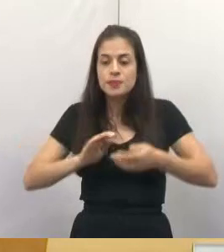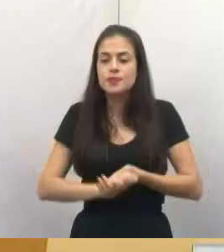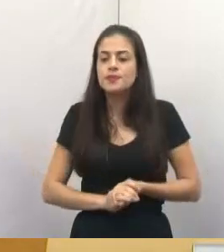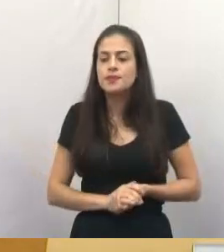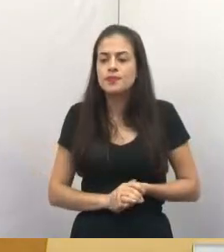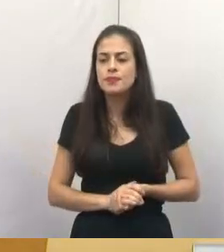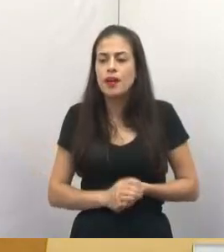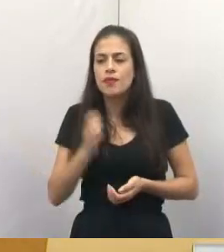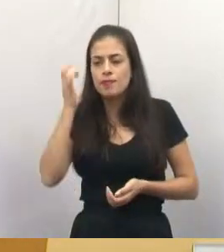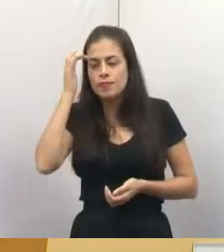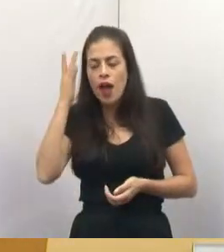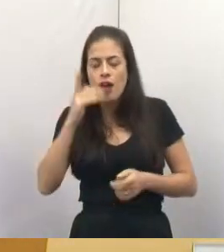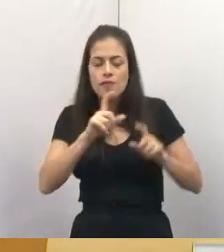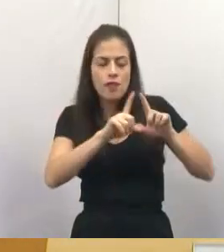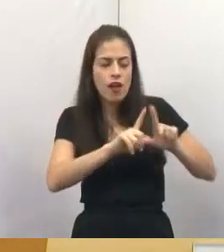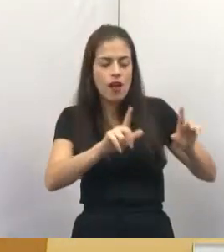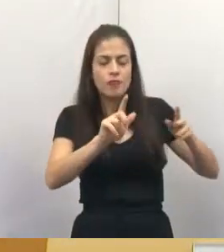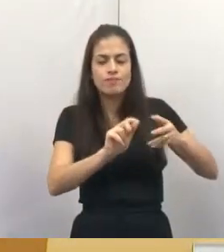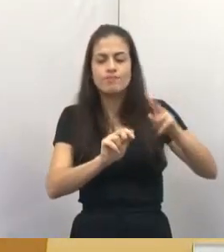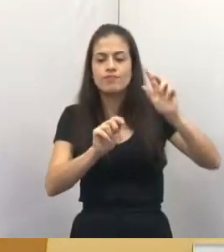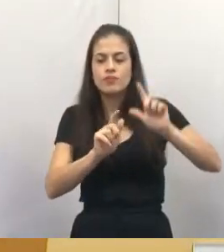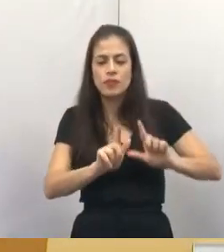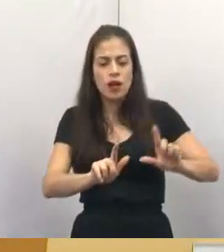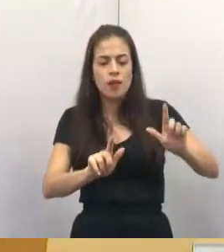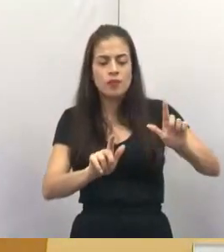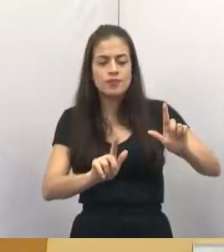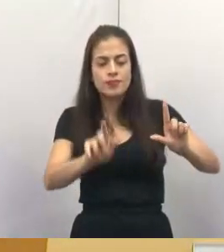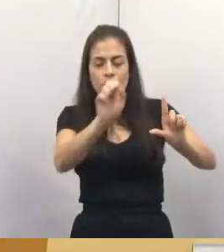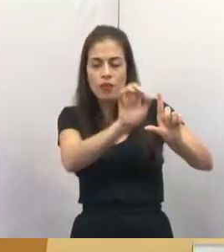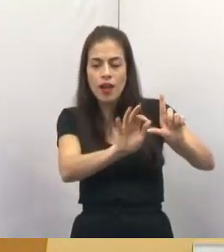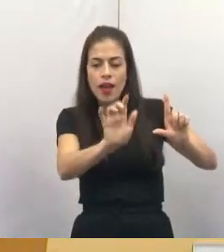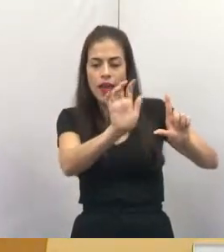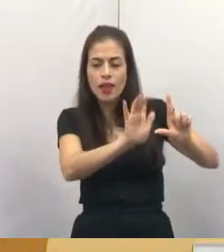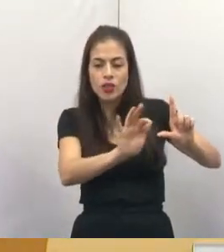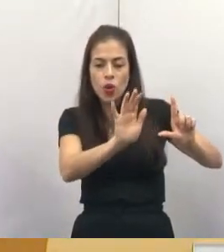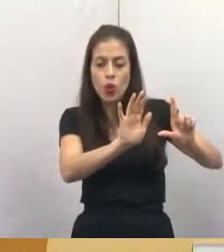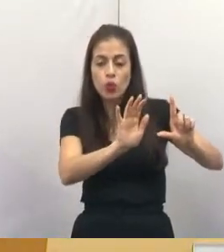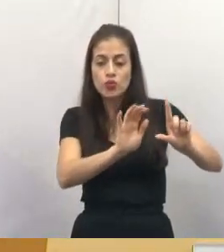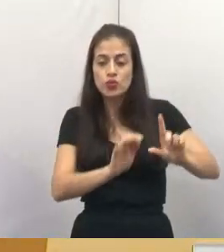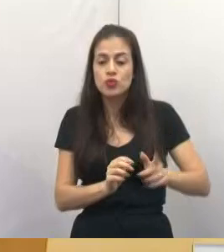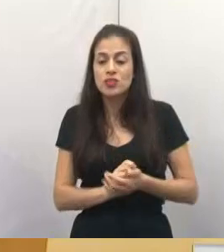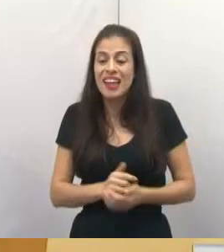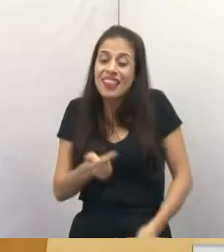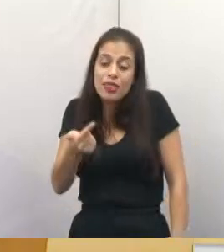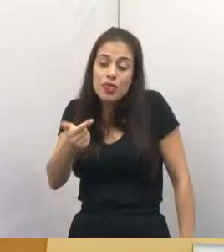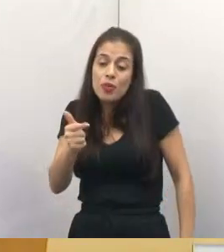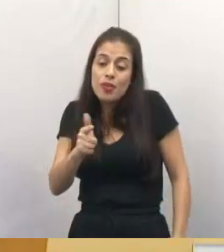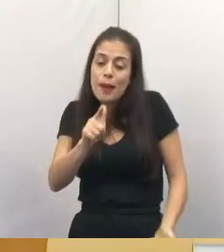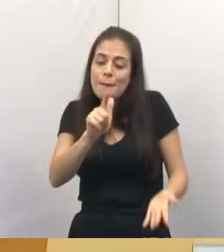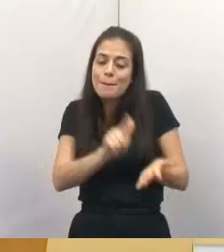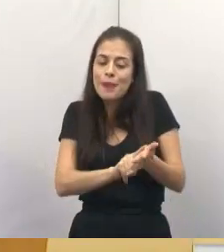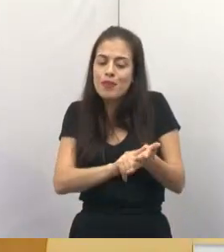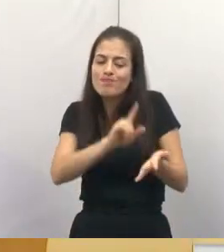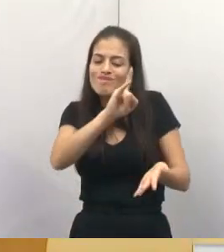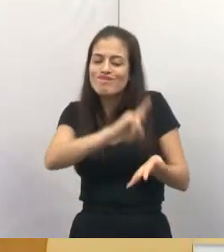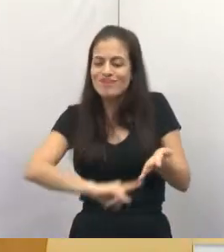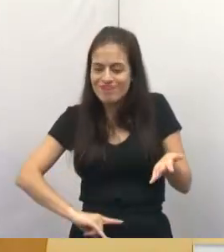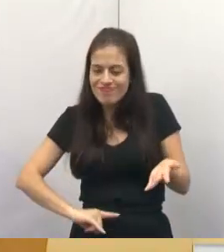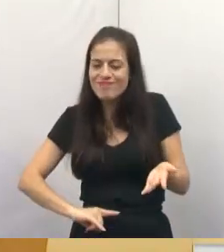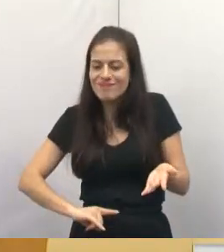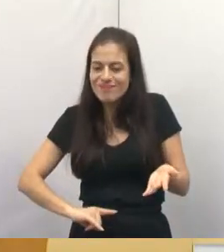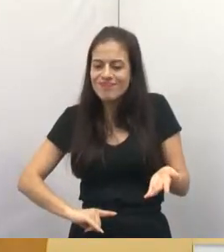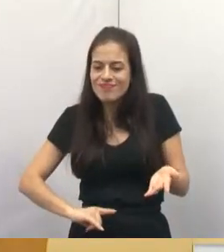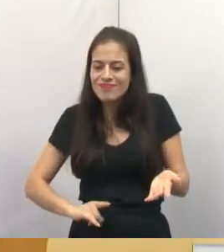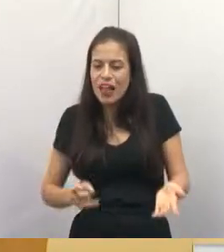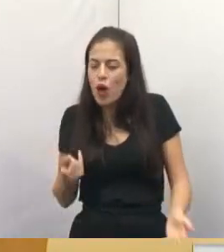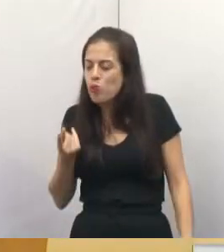Code, você vai deixar de ter esse custo com esses boletos. E a importância, quero ressaltar aqui que os custos com